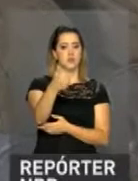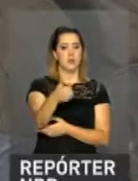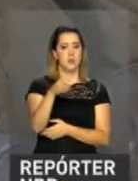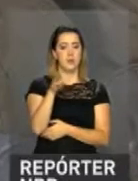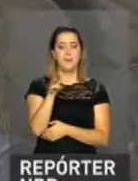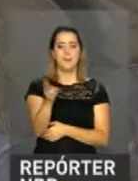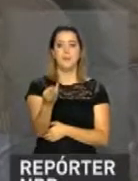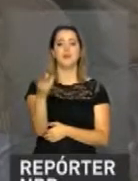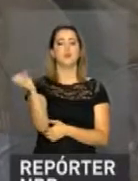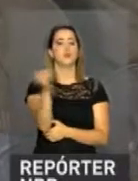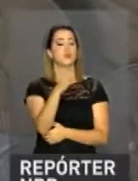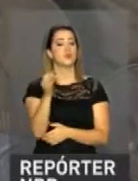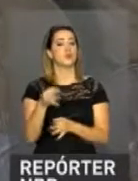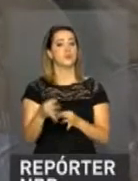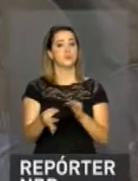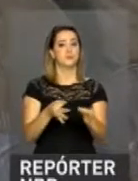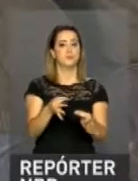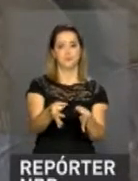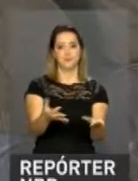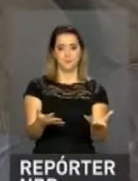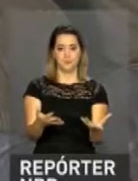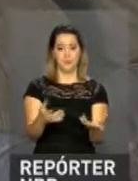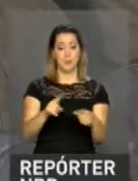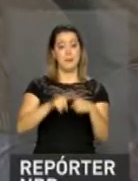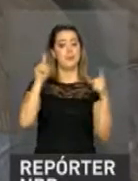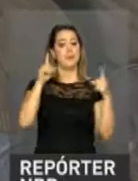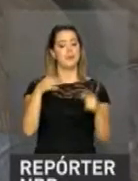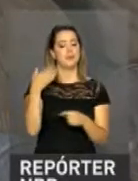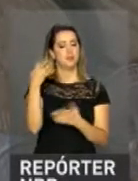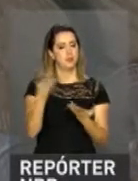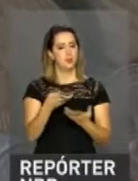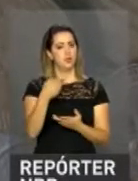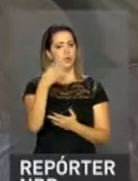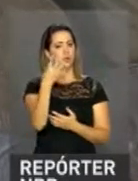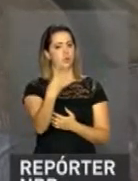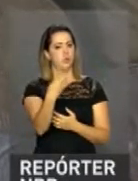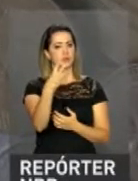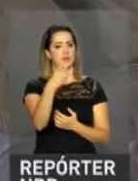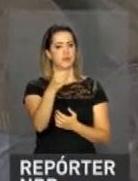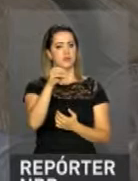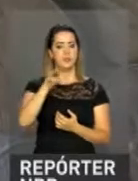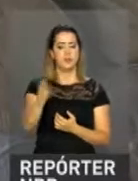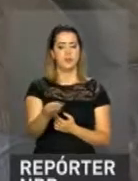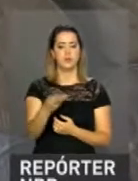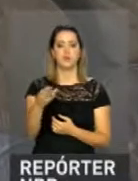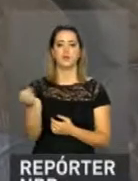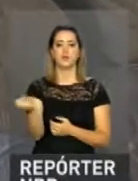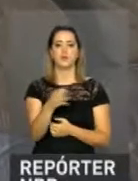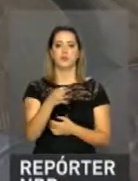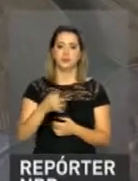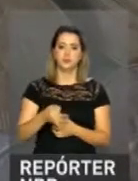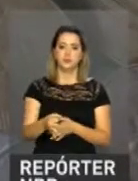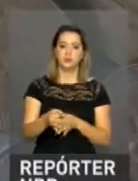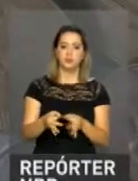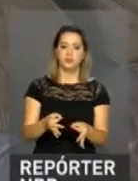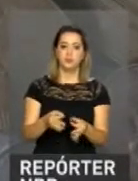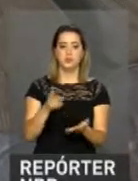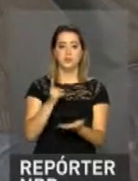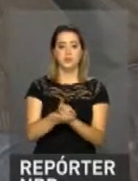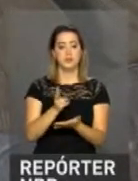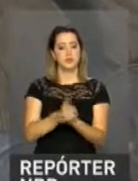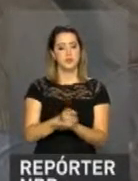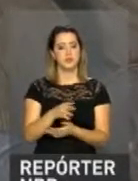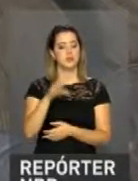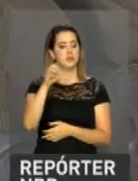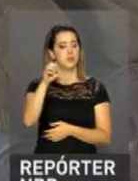761 milhões de novas moedas. Já em 2017, foram mais de 430 milhões. Apesar disso, cerca de